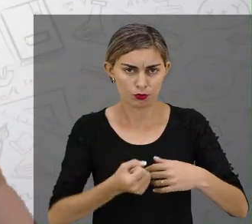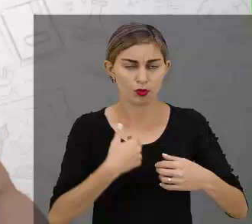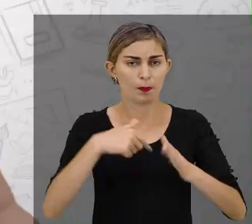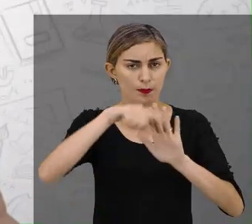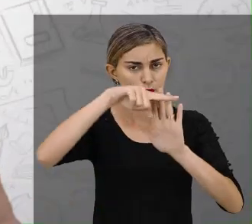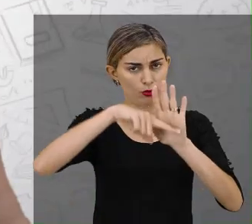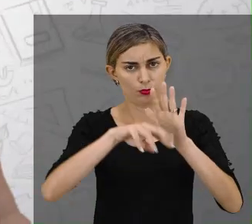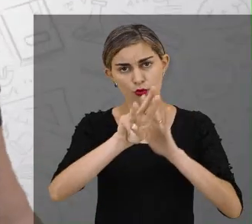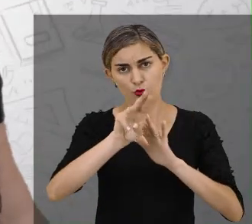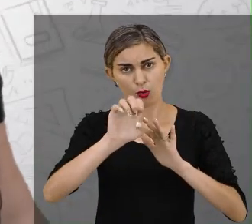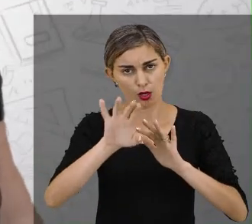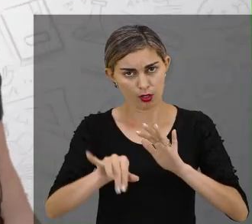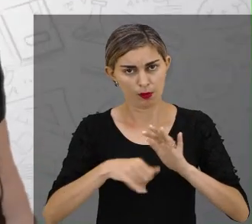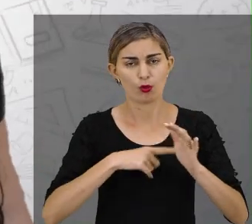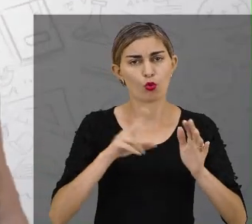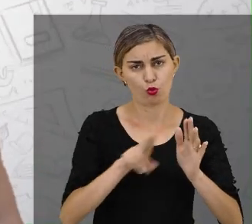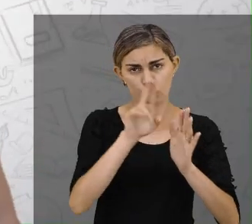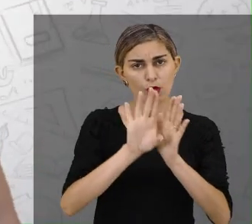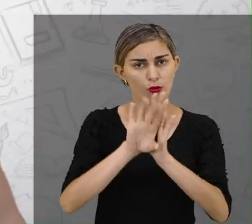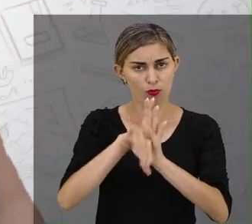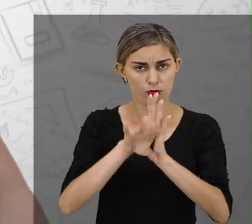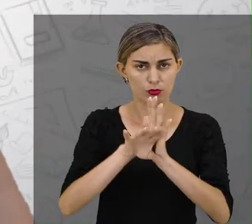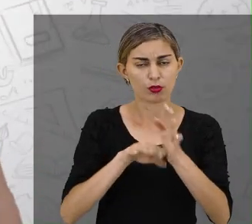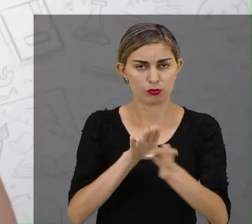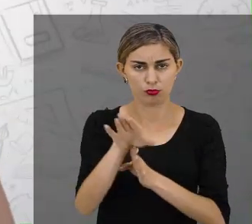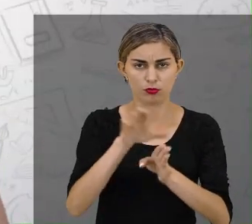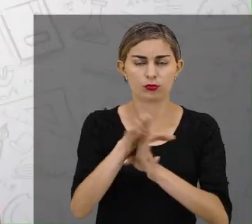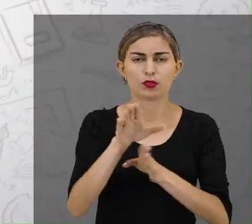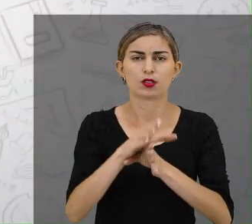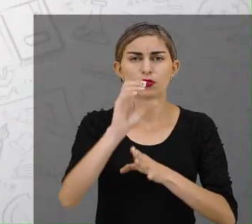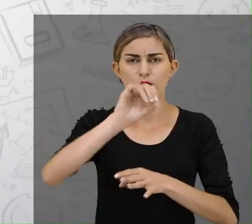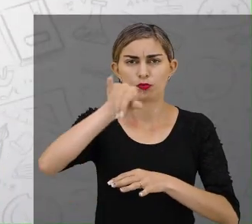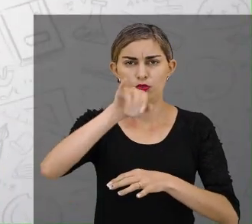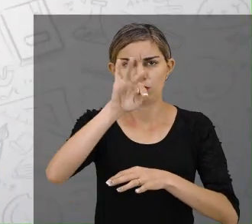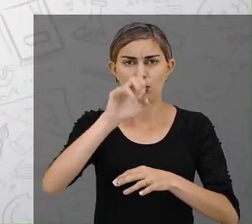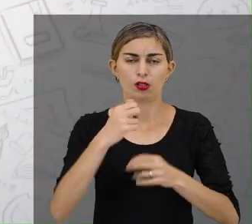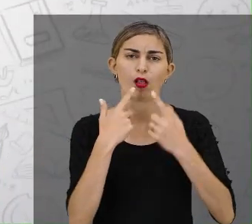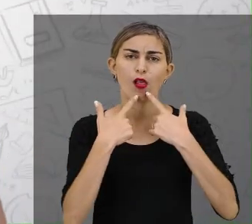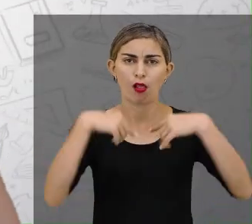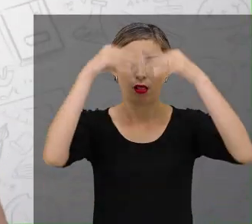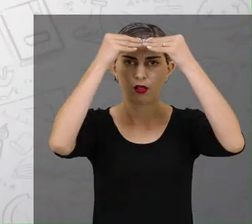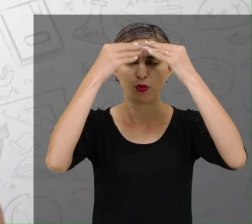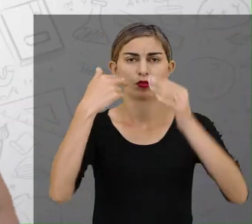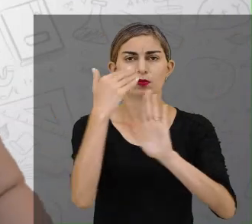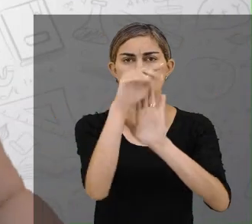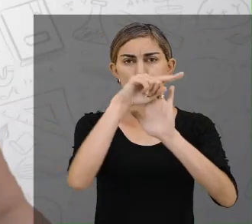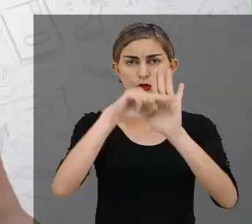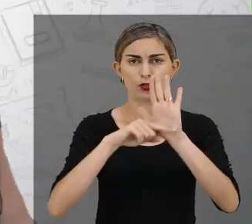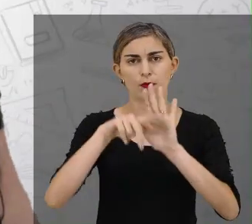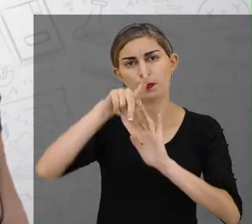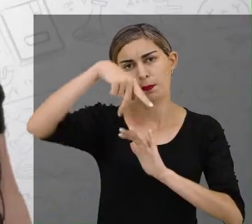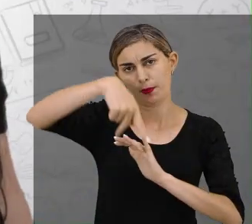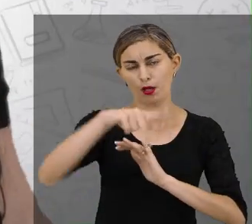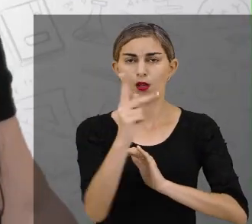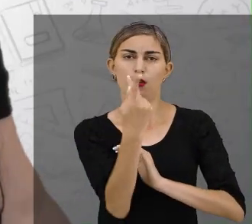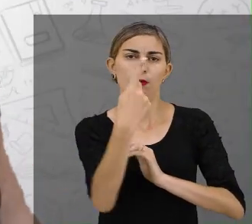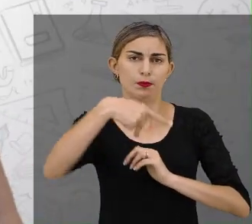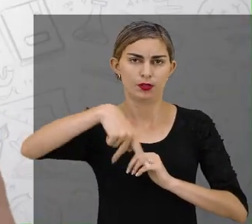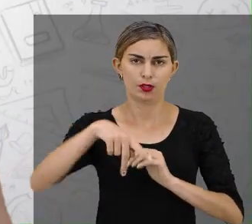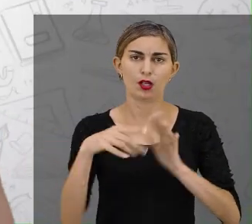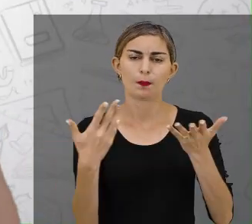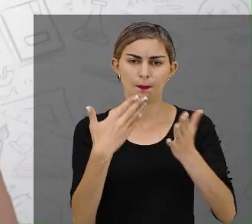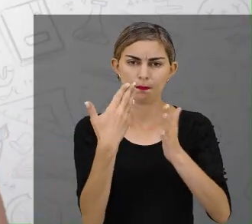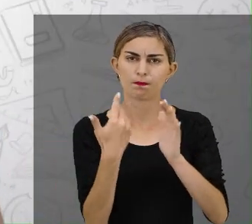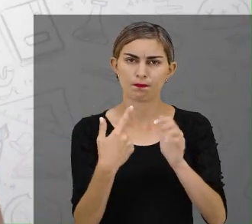a programação web que utilizam esses conceitos da orientação a objetos por meio da nossa linguagem de programação PHP.